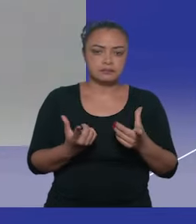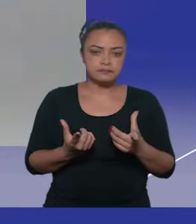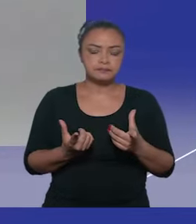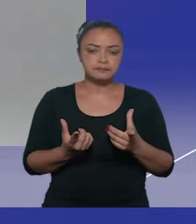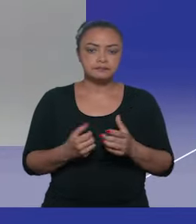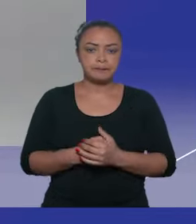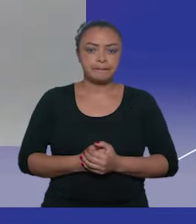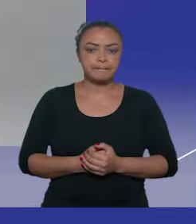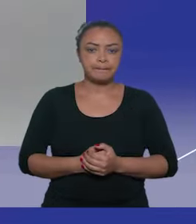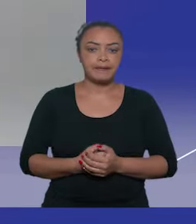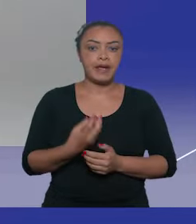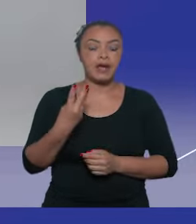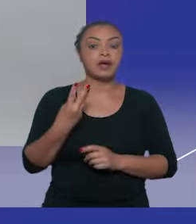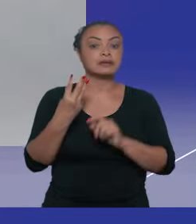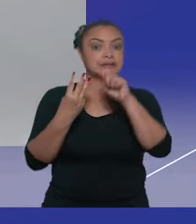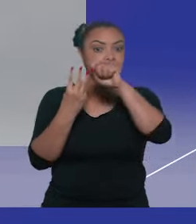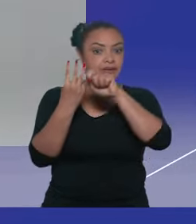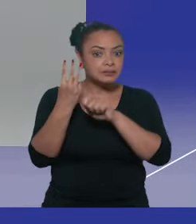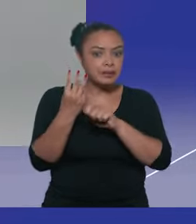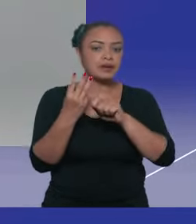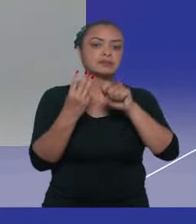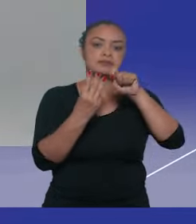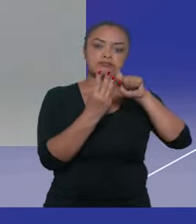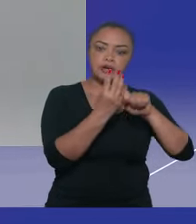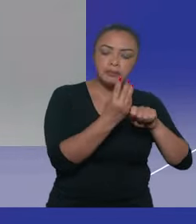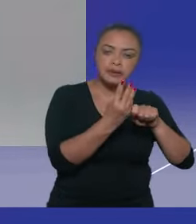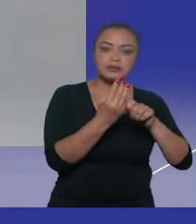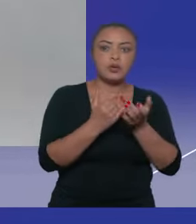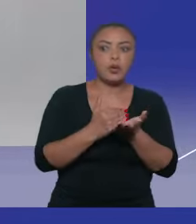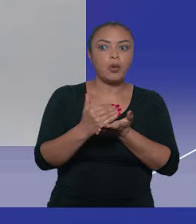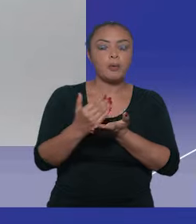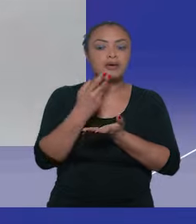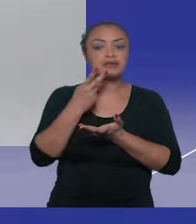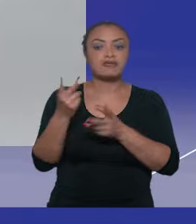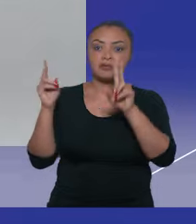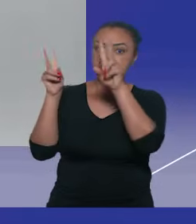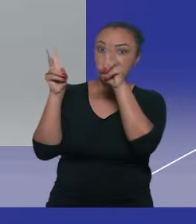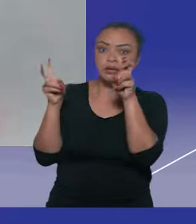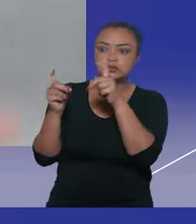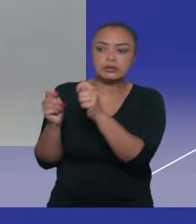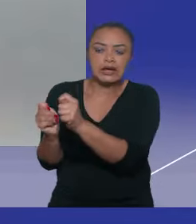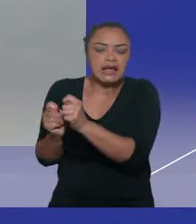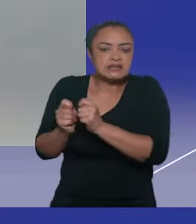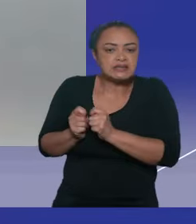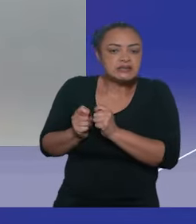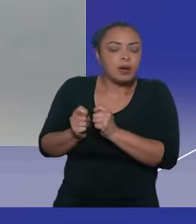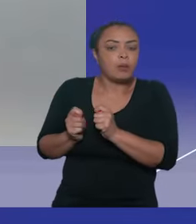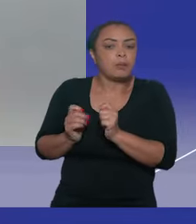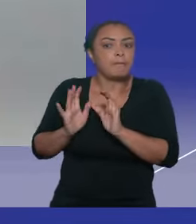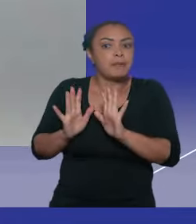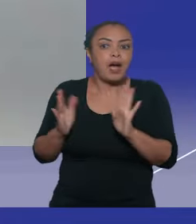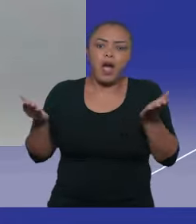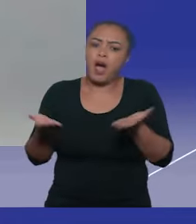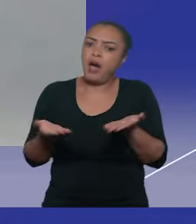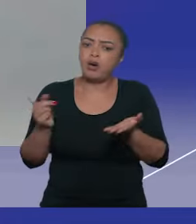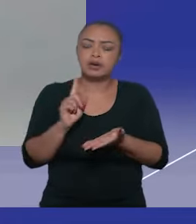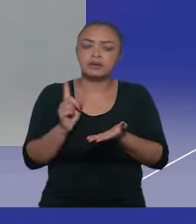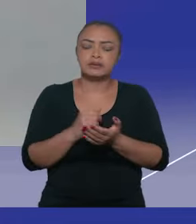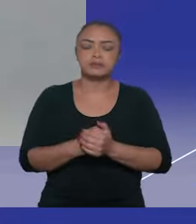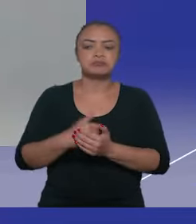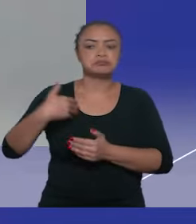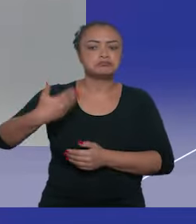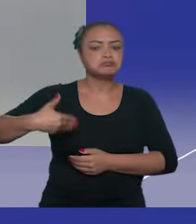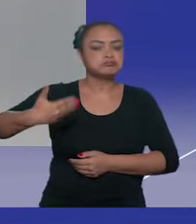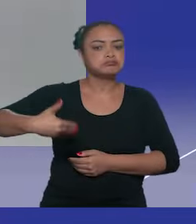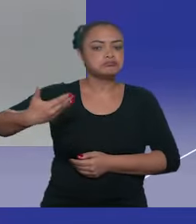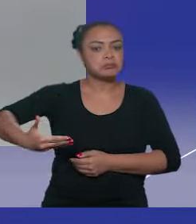rapidamente. A cada trimestre começava a discussão de recessão nos Estados Recessão. Unidos. E aí posterga, não é agora, não é agora, não é agora.